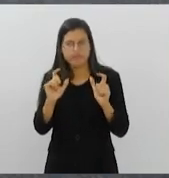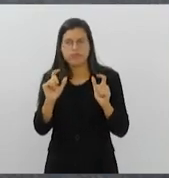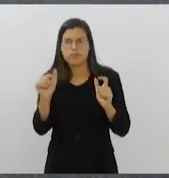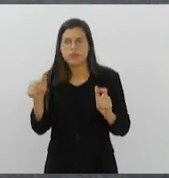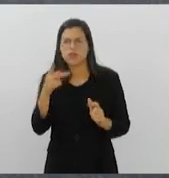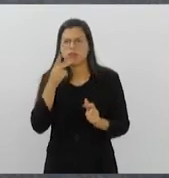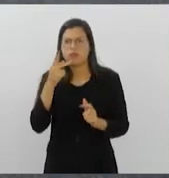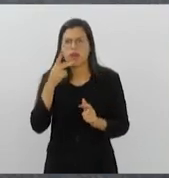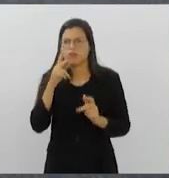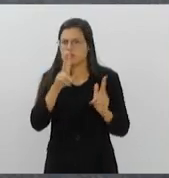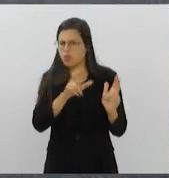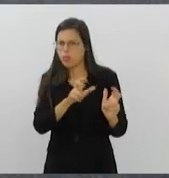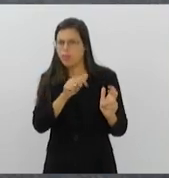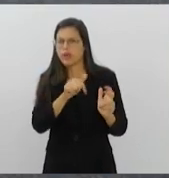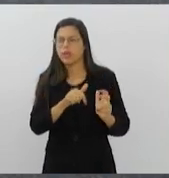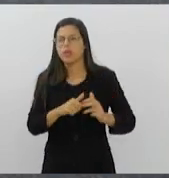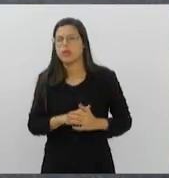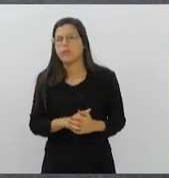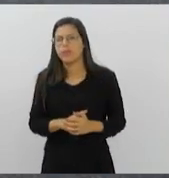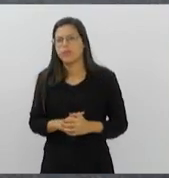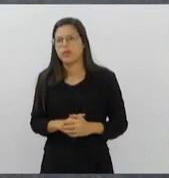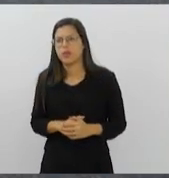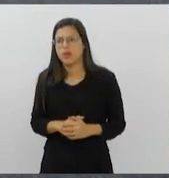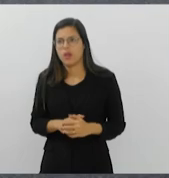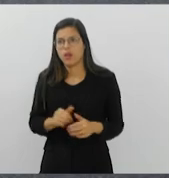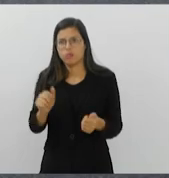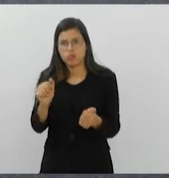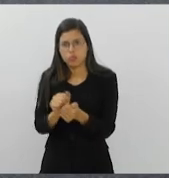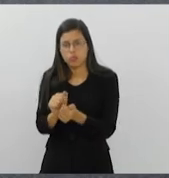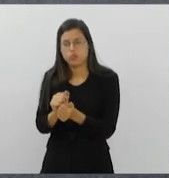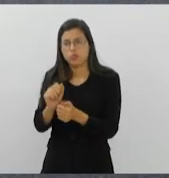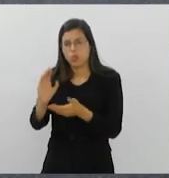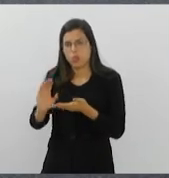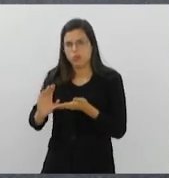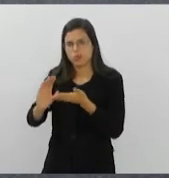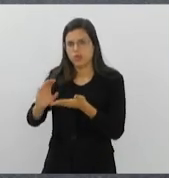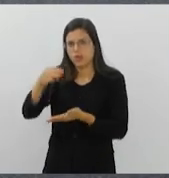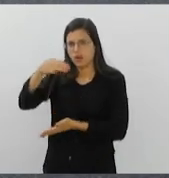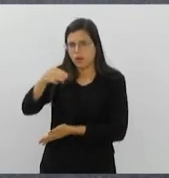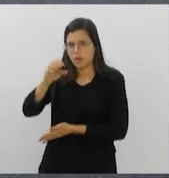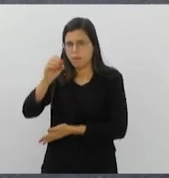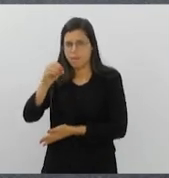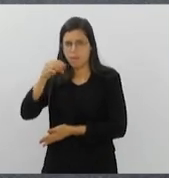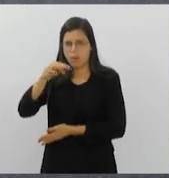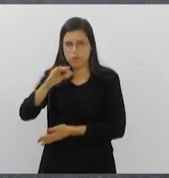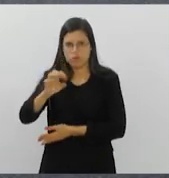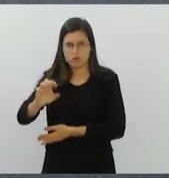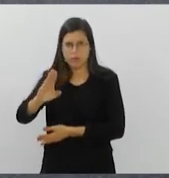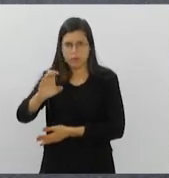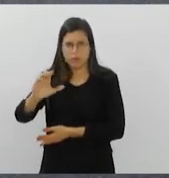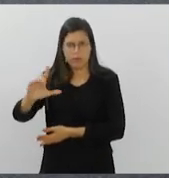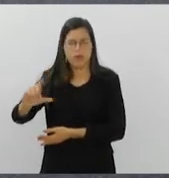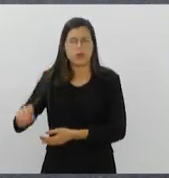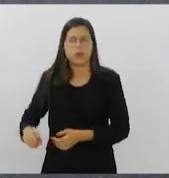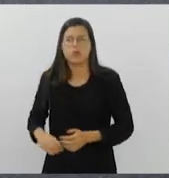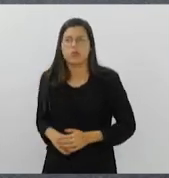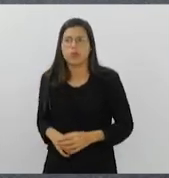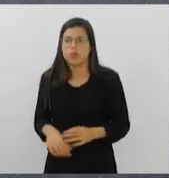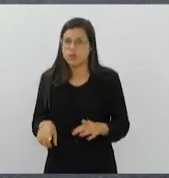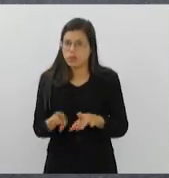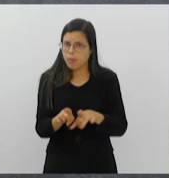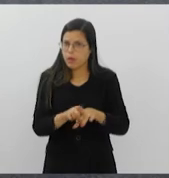Tribunal de Contas do Estado, eu estive com a conselheira Montebello e fiz questão de ir em cada outros conselheiros